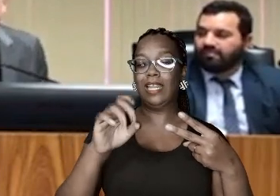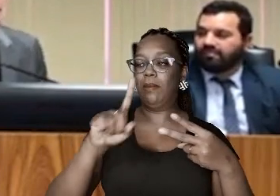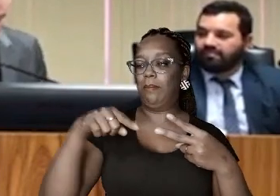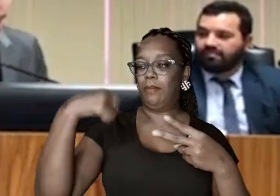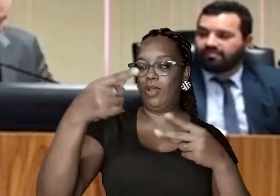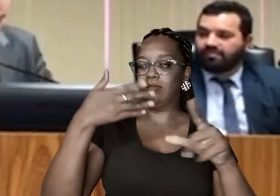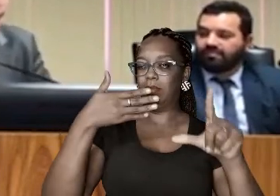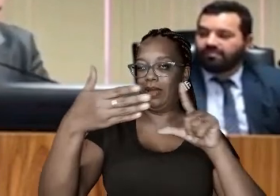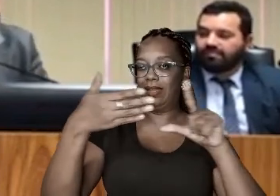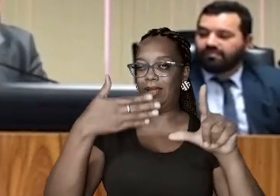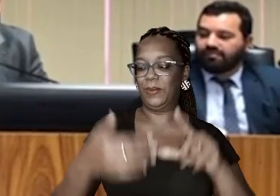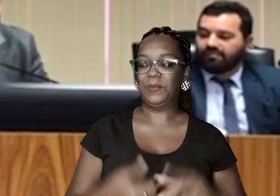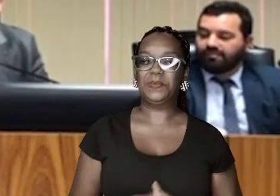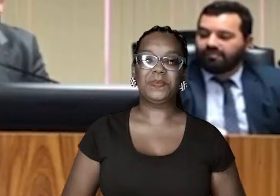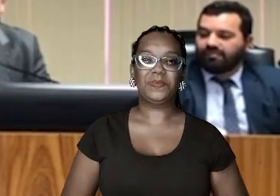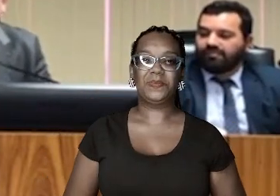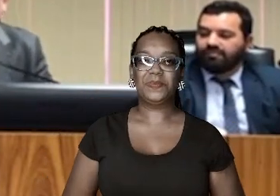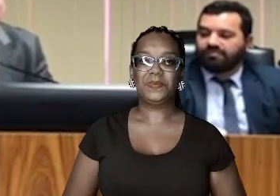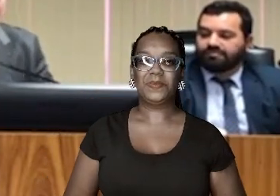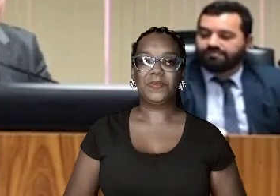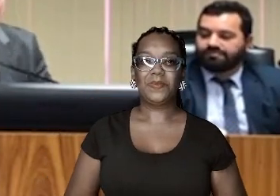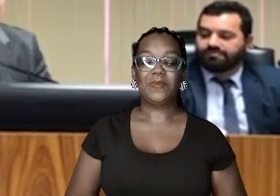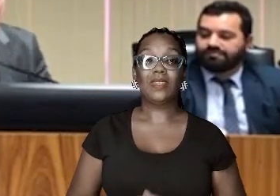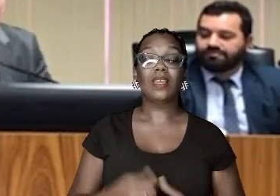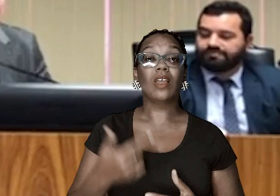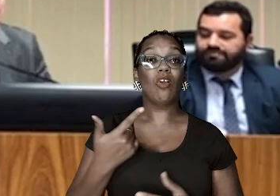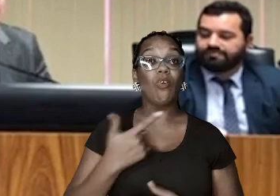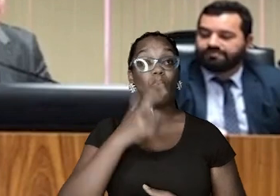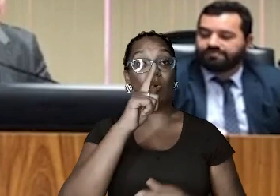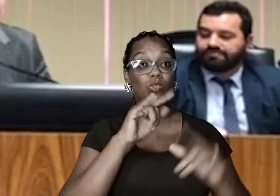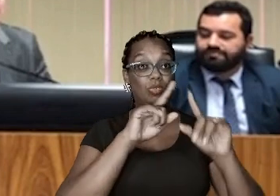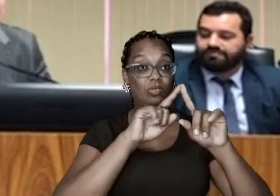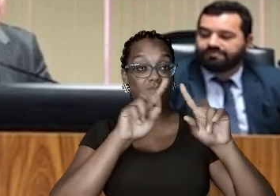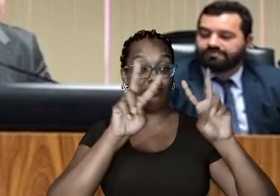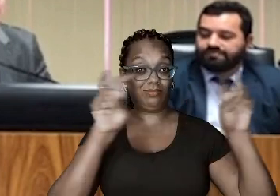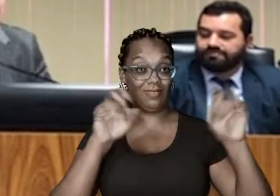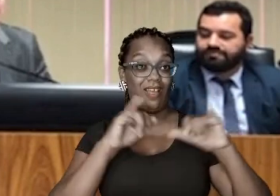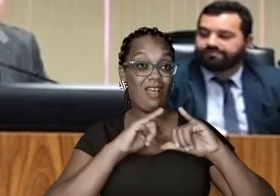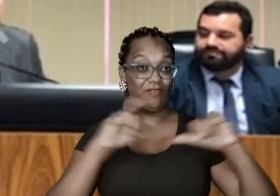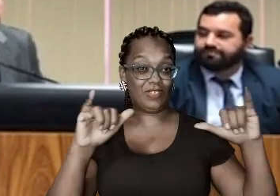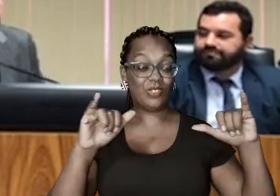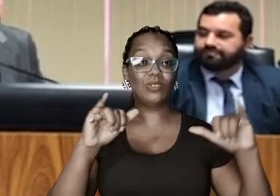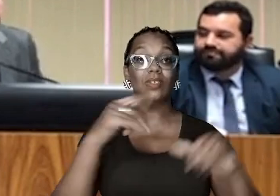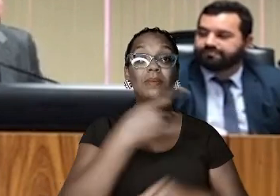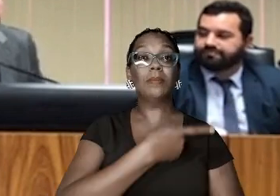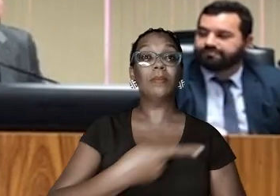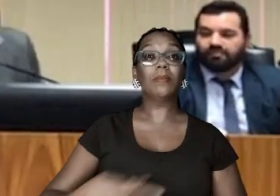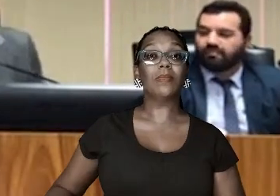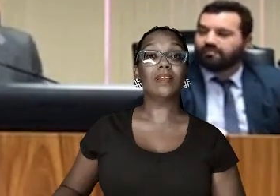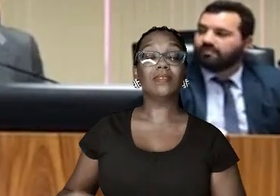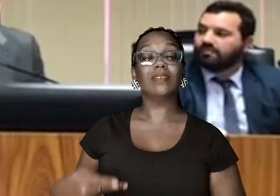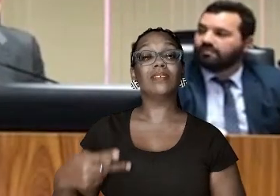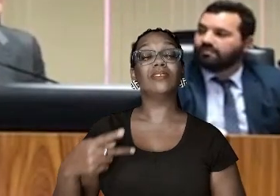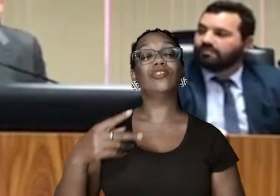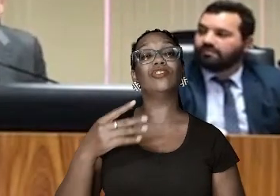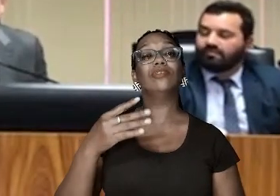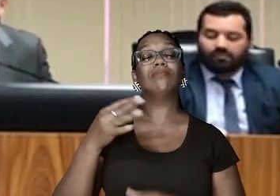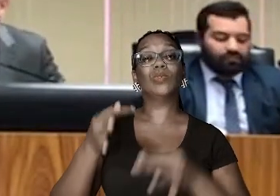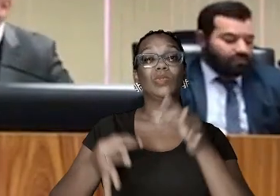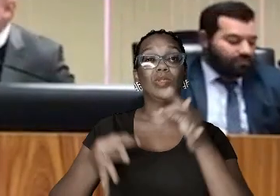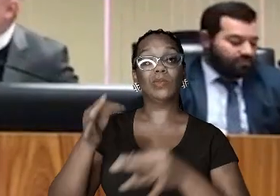também que vai participar do próximo painel É isso mesmo e um outro aviso que